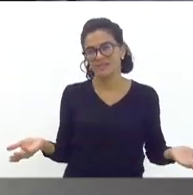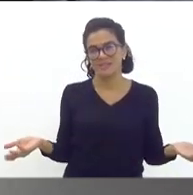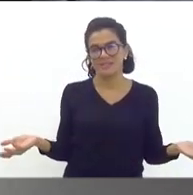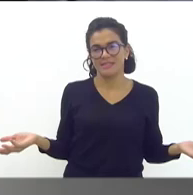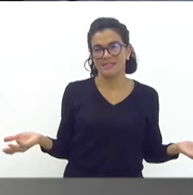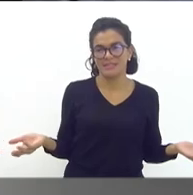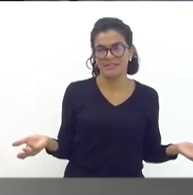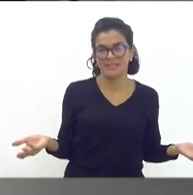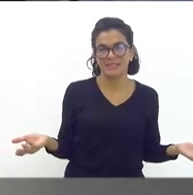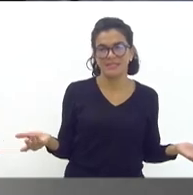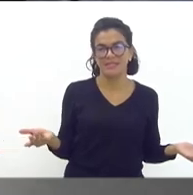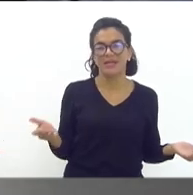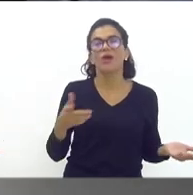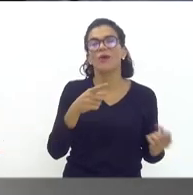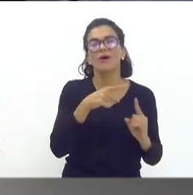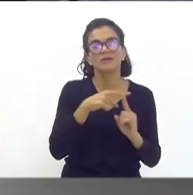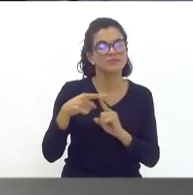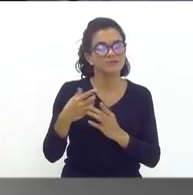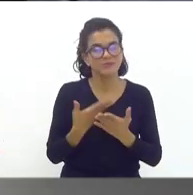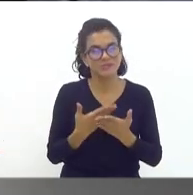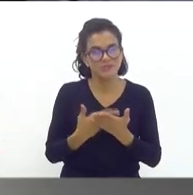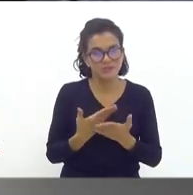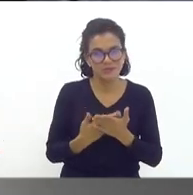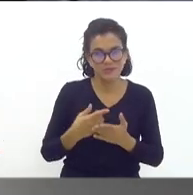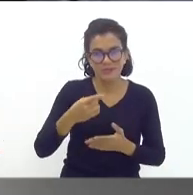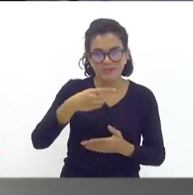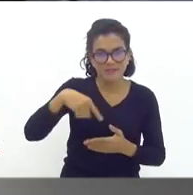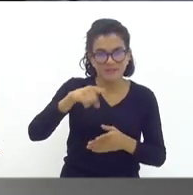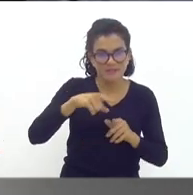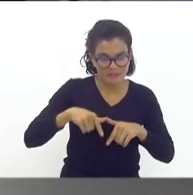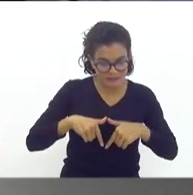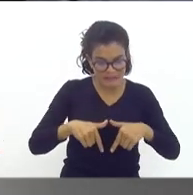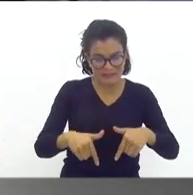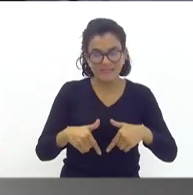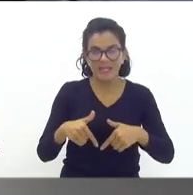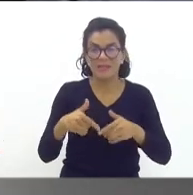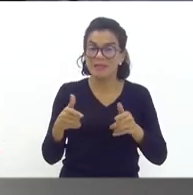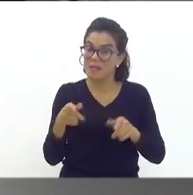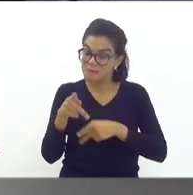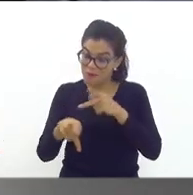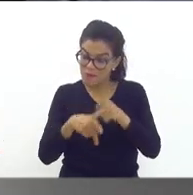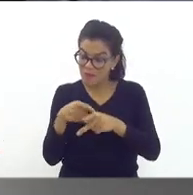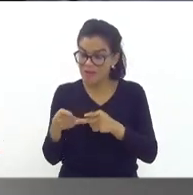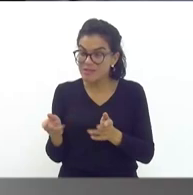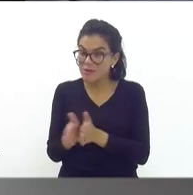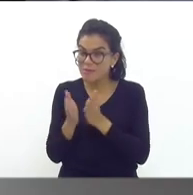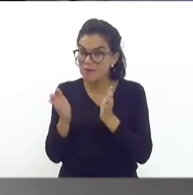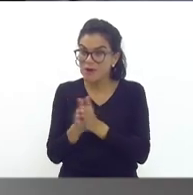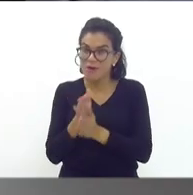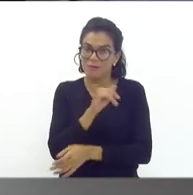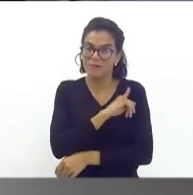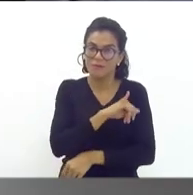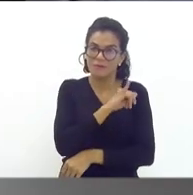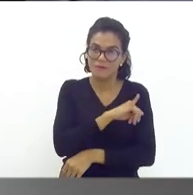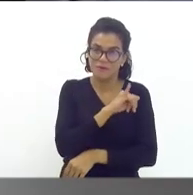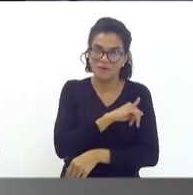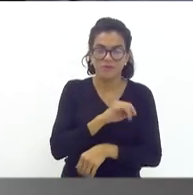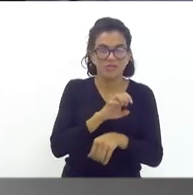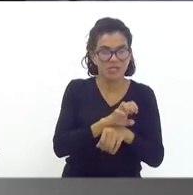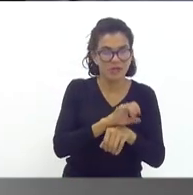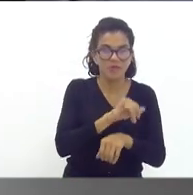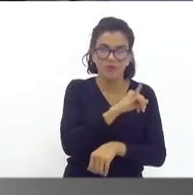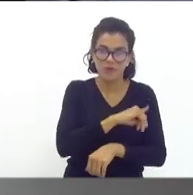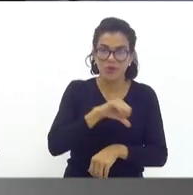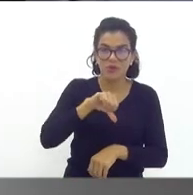a qual é o qual é o estudo que vocês estão fazendo em cima de sair dessa da população de baixa renda que tem todo nosso Estado do Rio de Janeiro